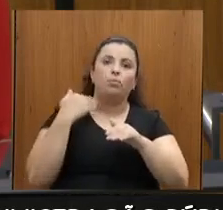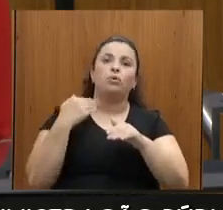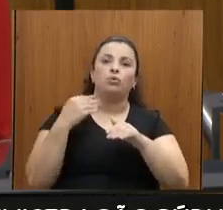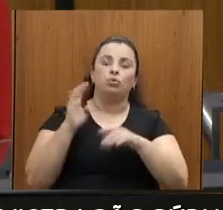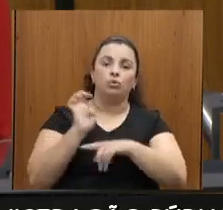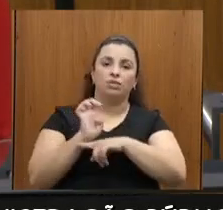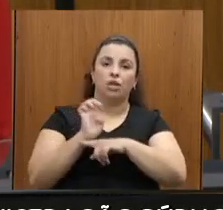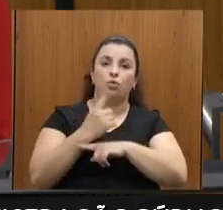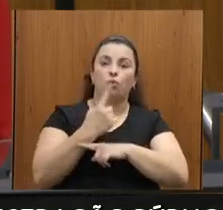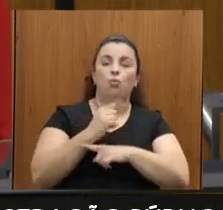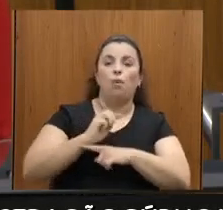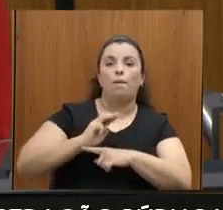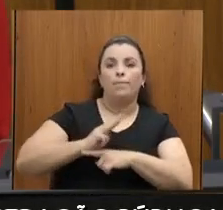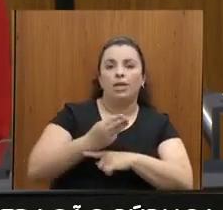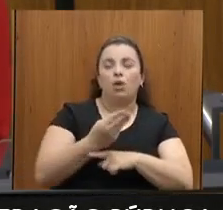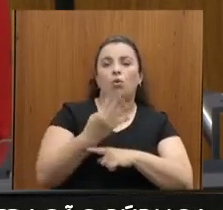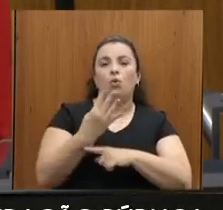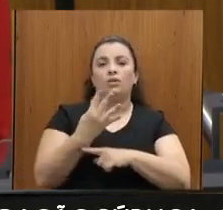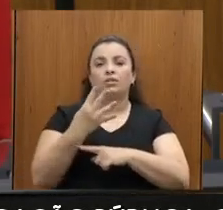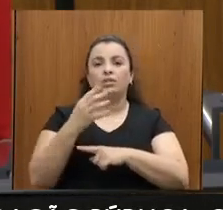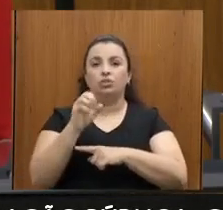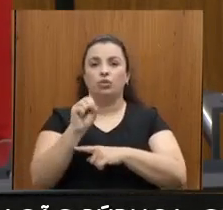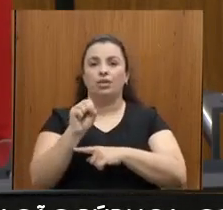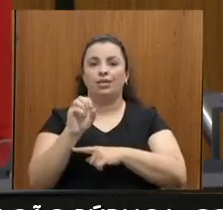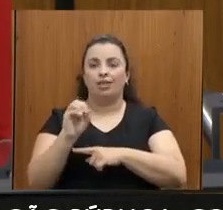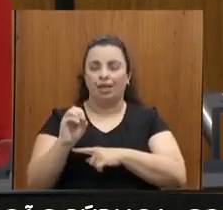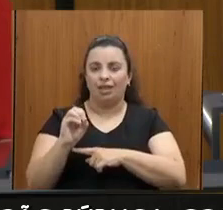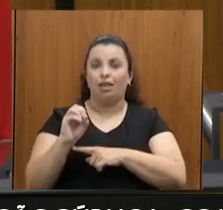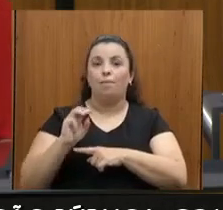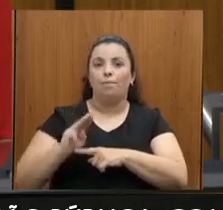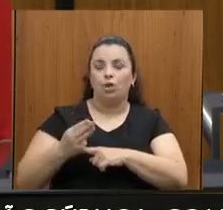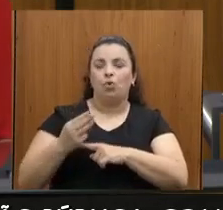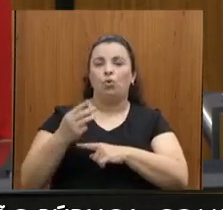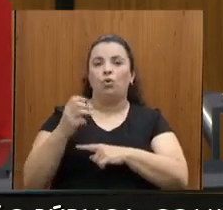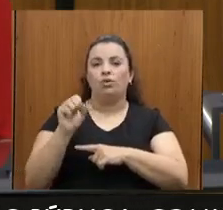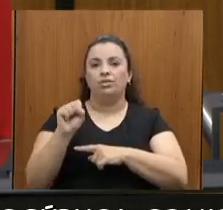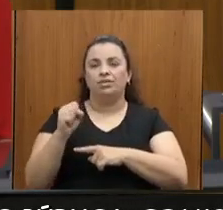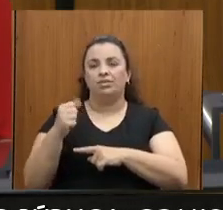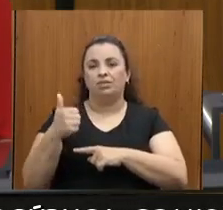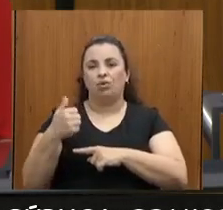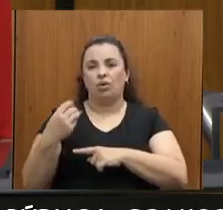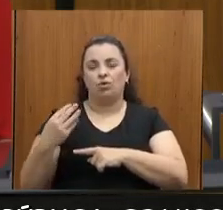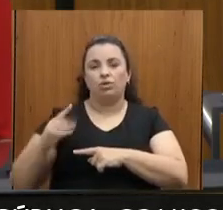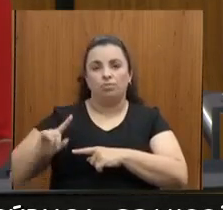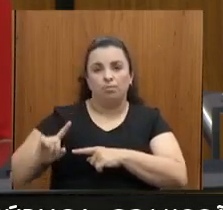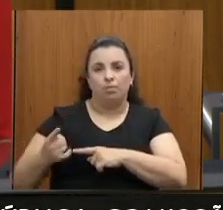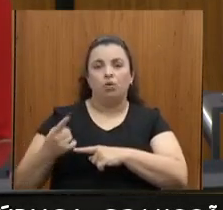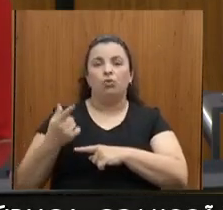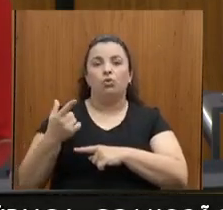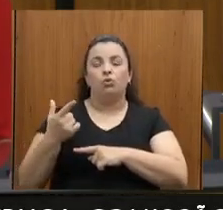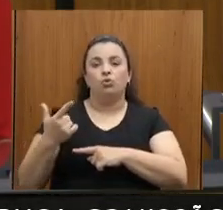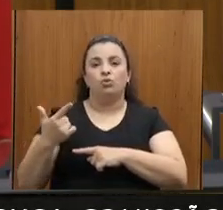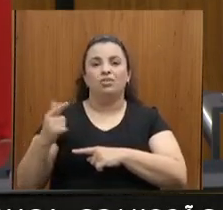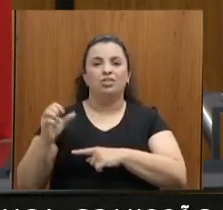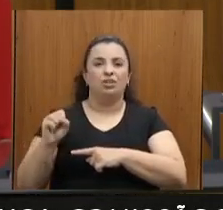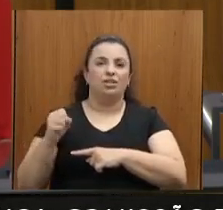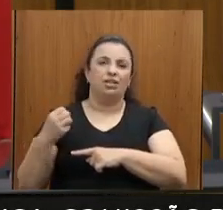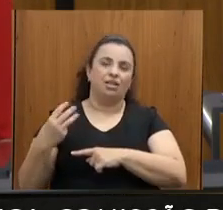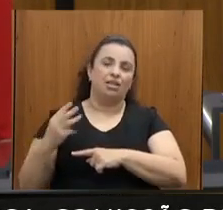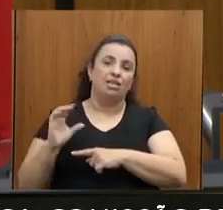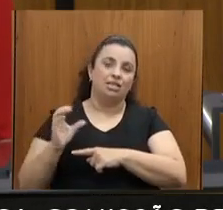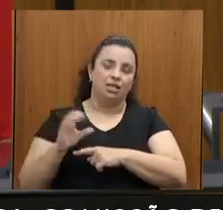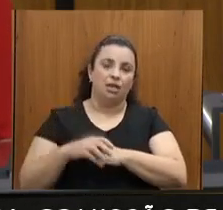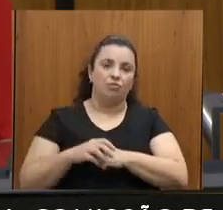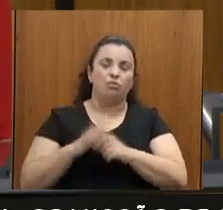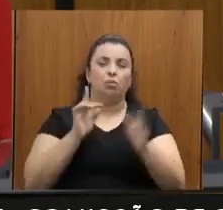.814.283,20. A minha pergunta é qual é a